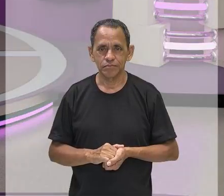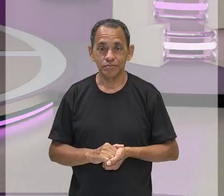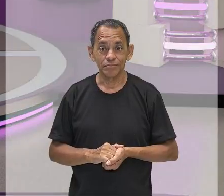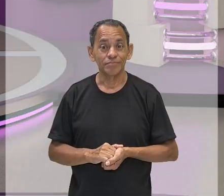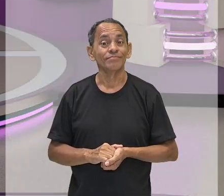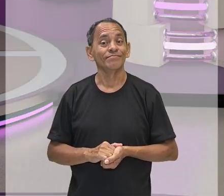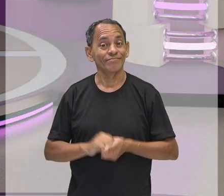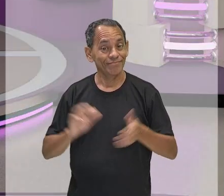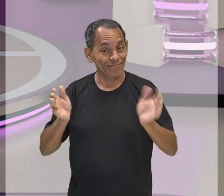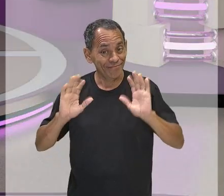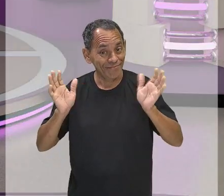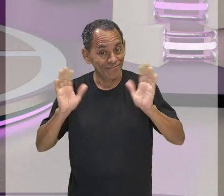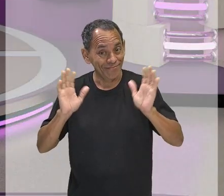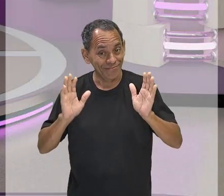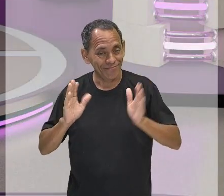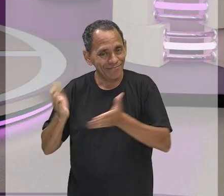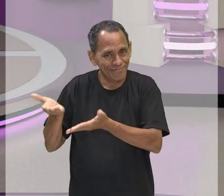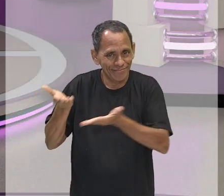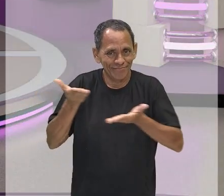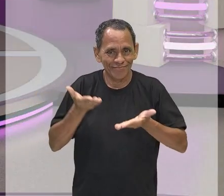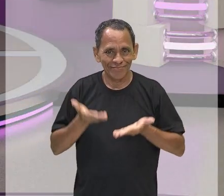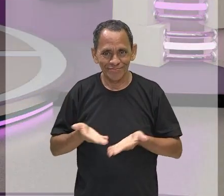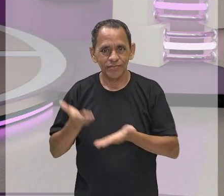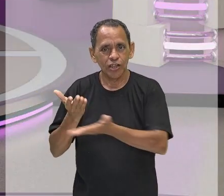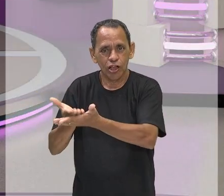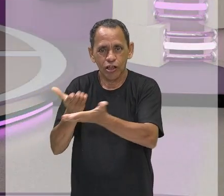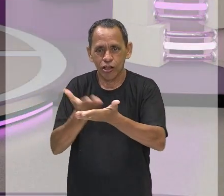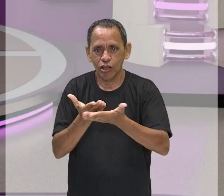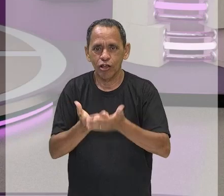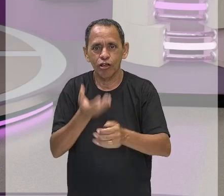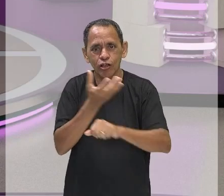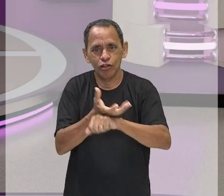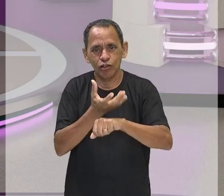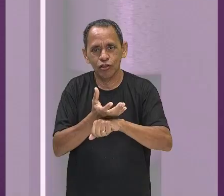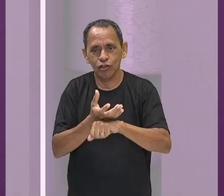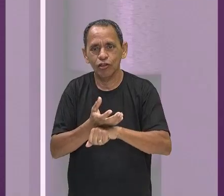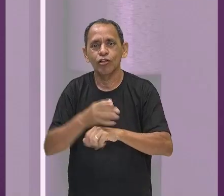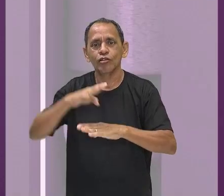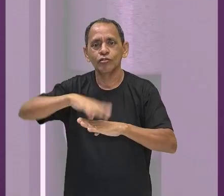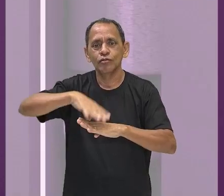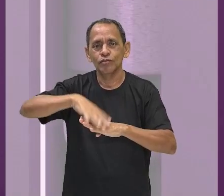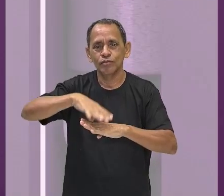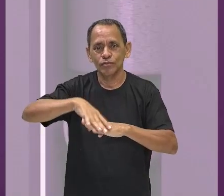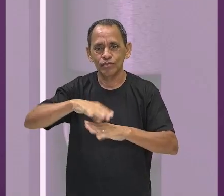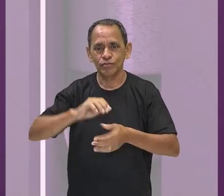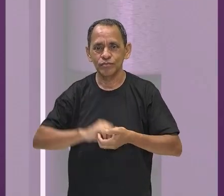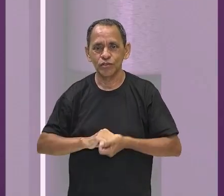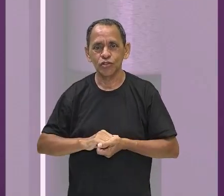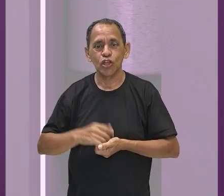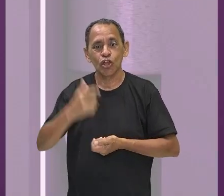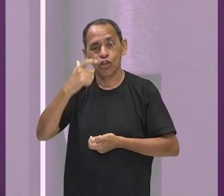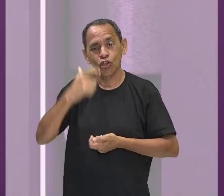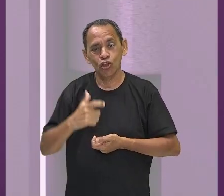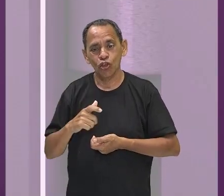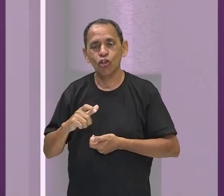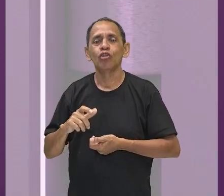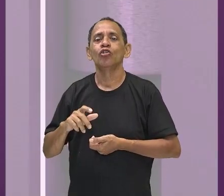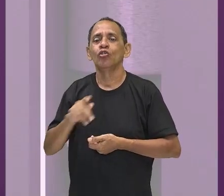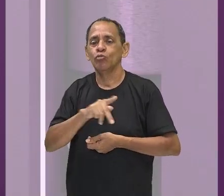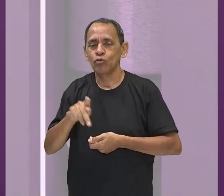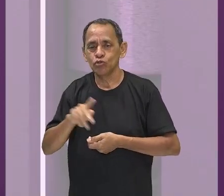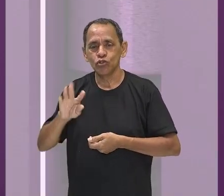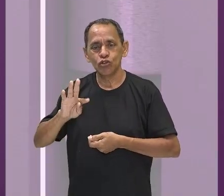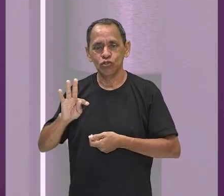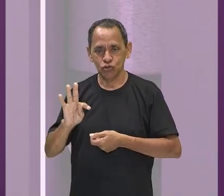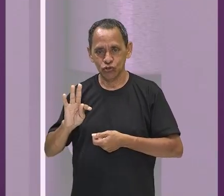Olá, pessoal! Sejam todos bem-vindos a mais uma aula de matemática. Eu sou o professor Tiago Silva, professor